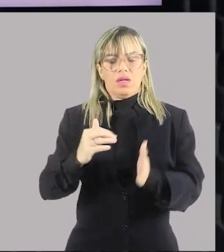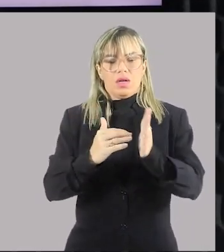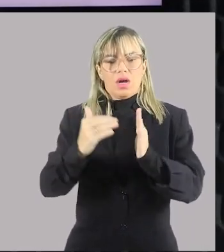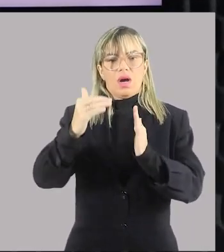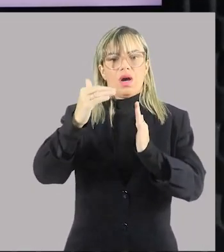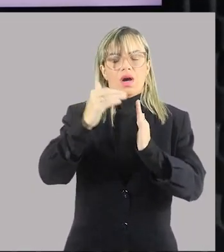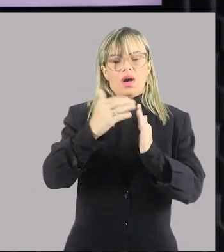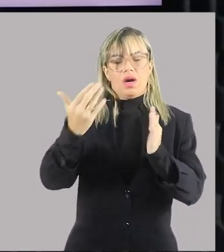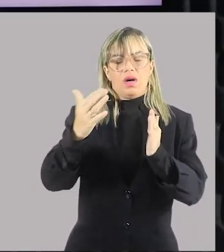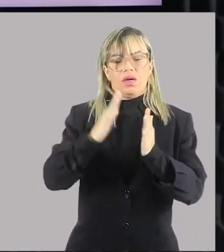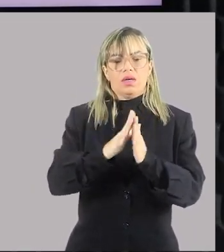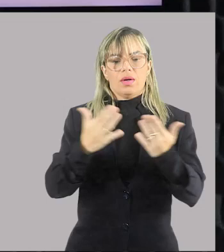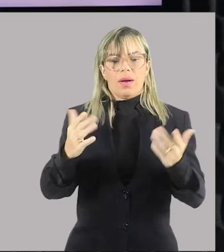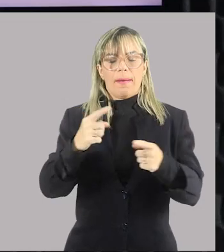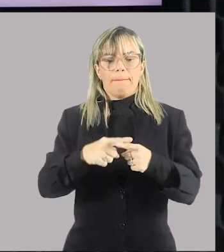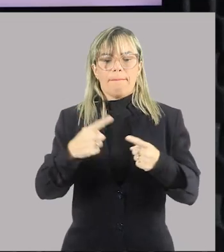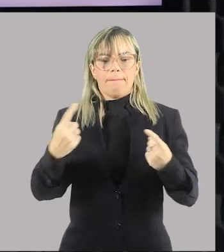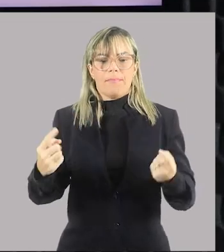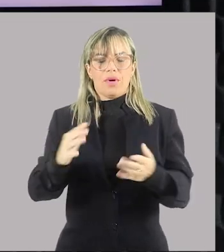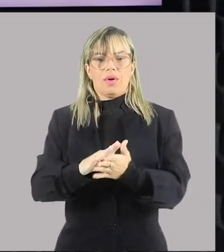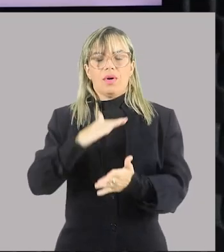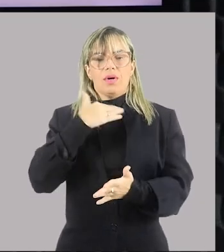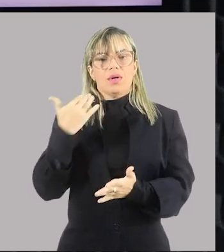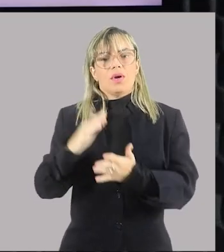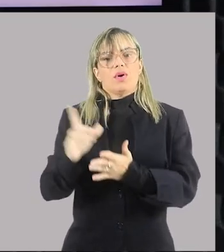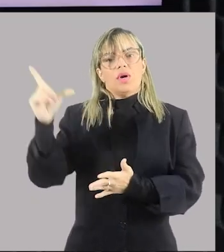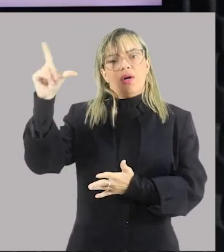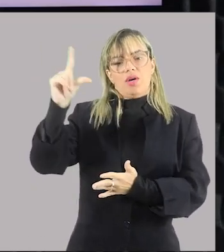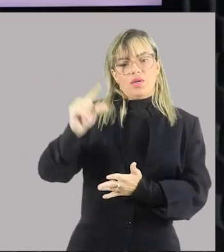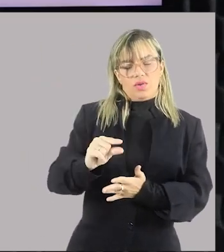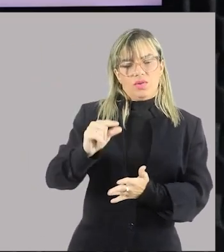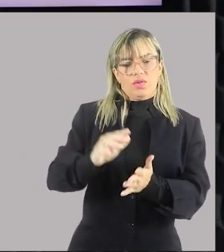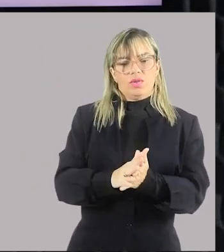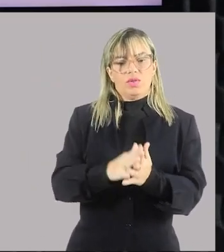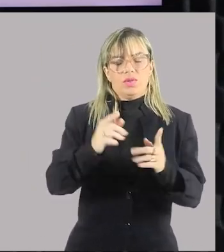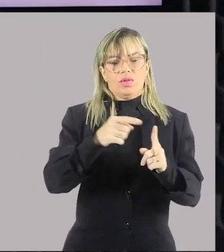baixa. Mas à medida, e aí é bom